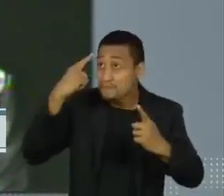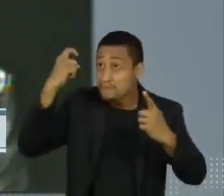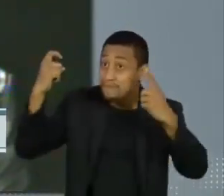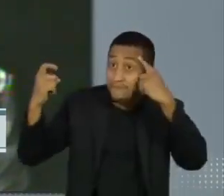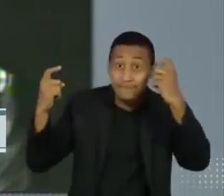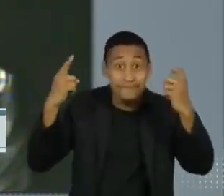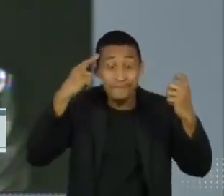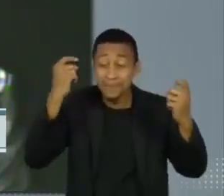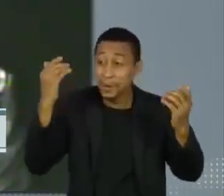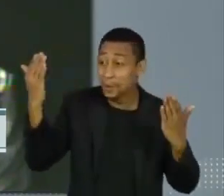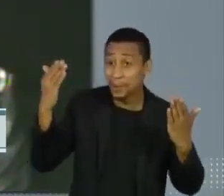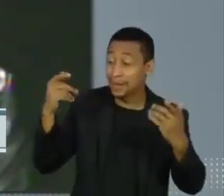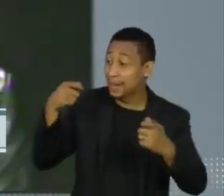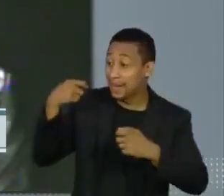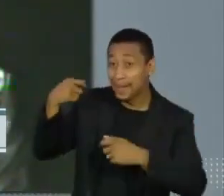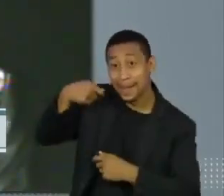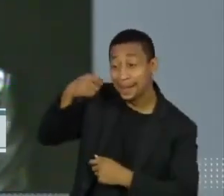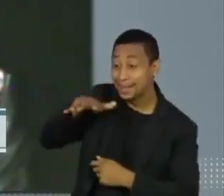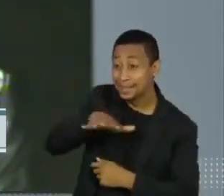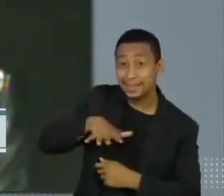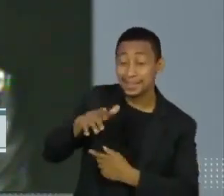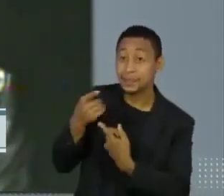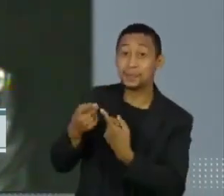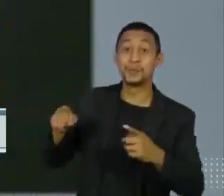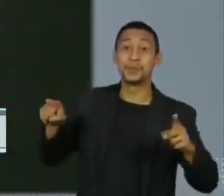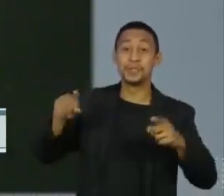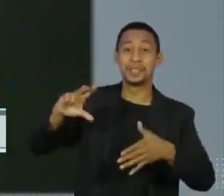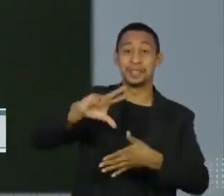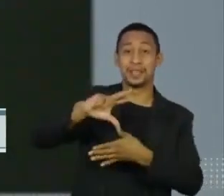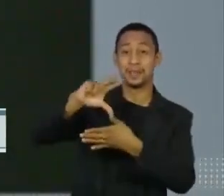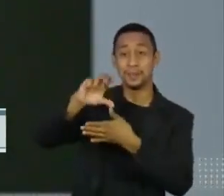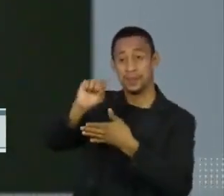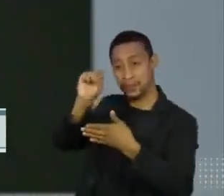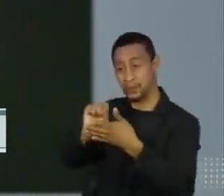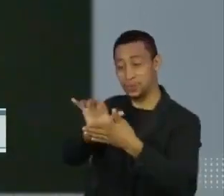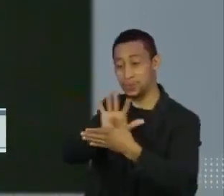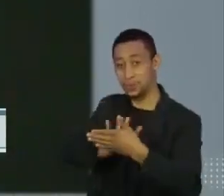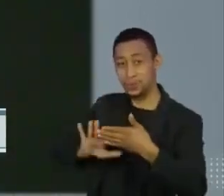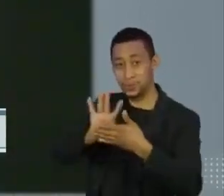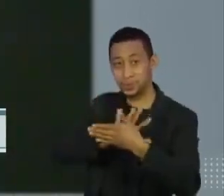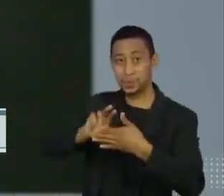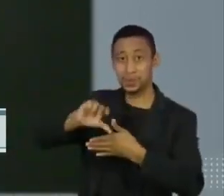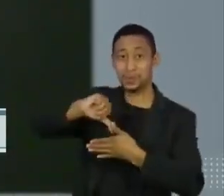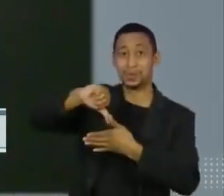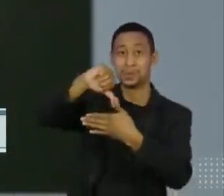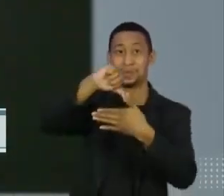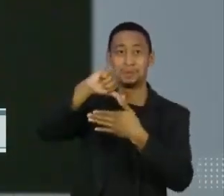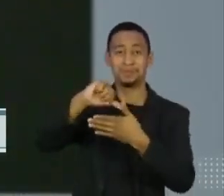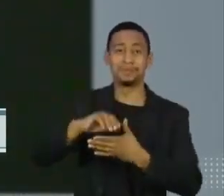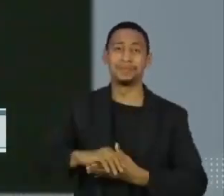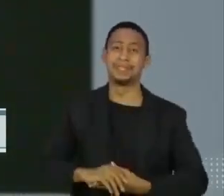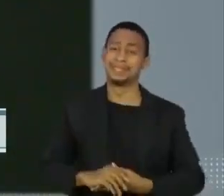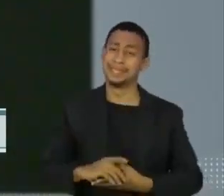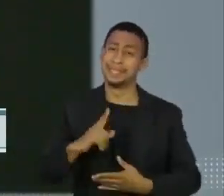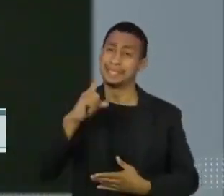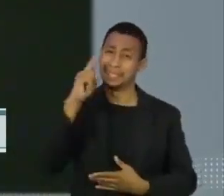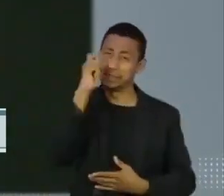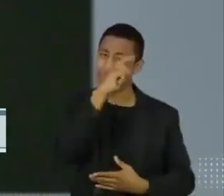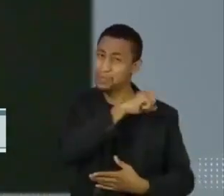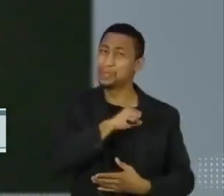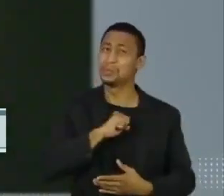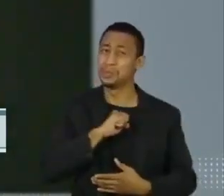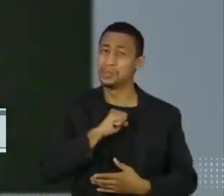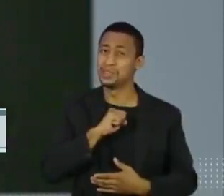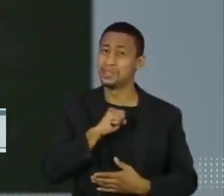dos artistas em matéria de música da América do Sul. Defenda-se. É muito difícil